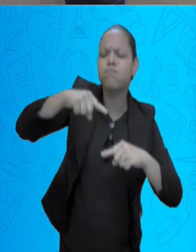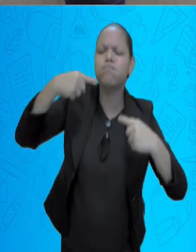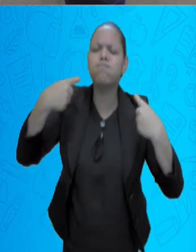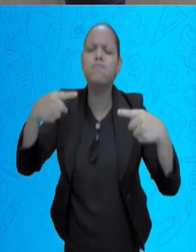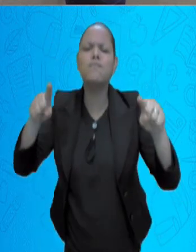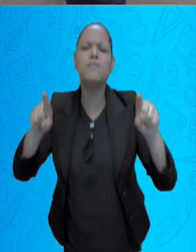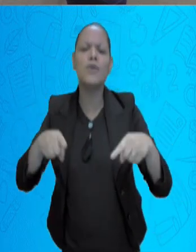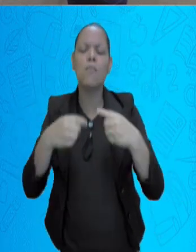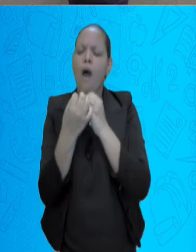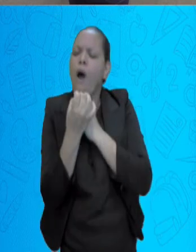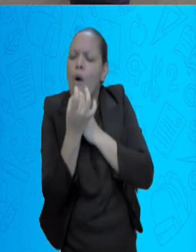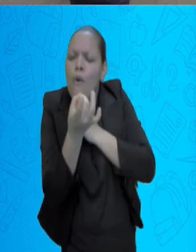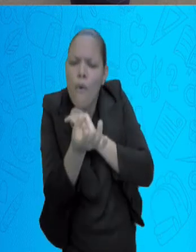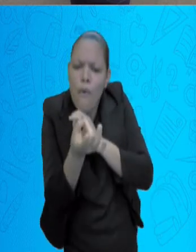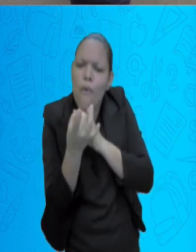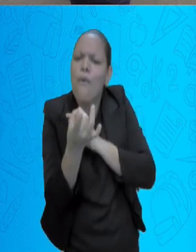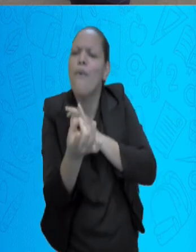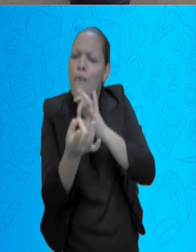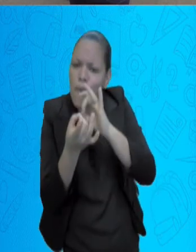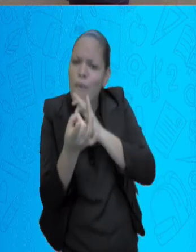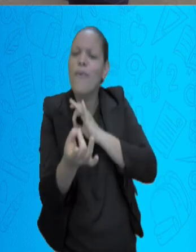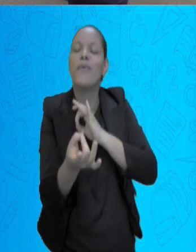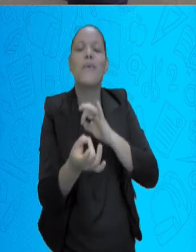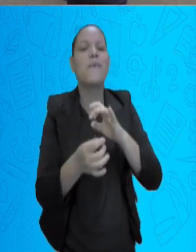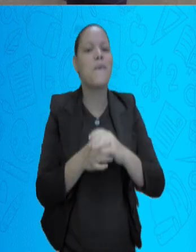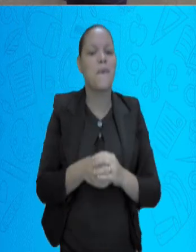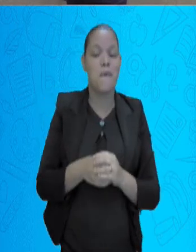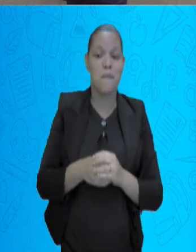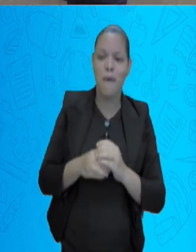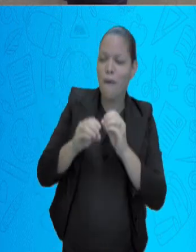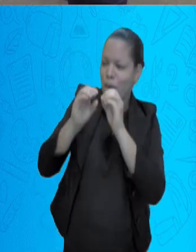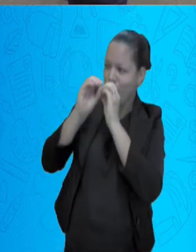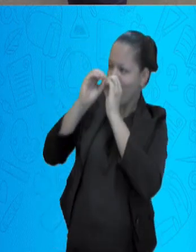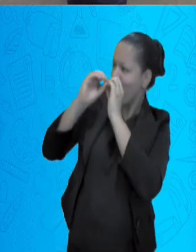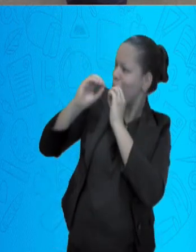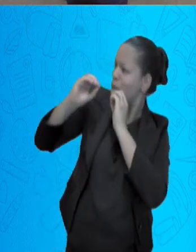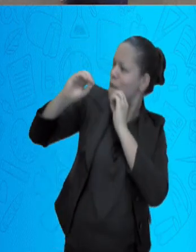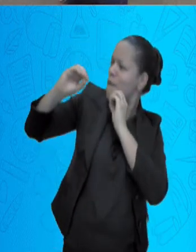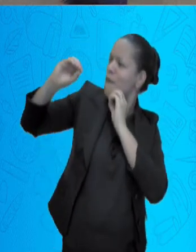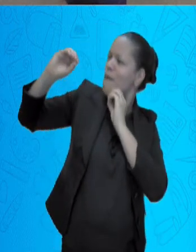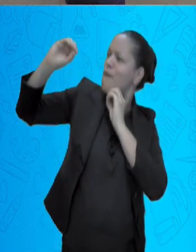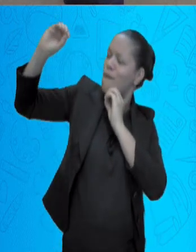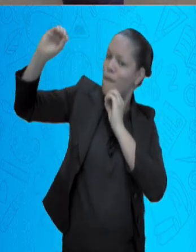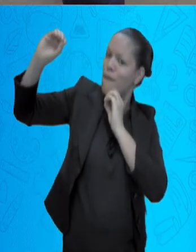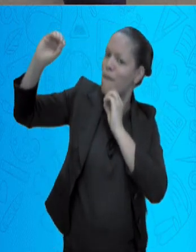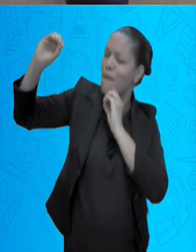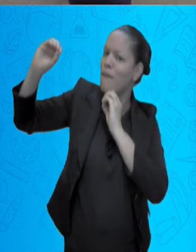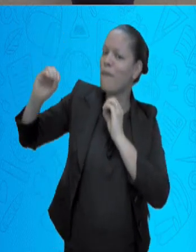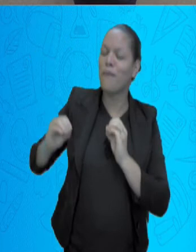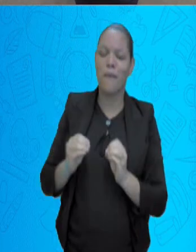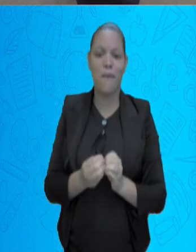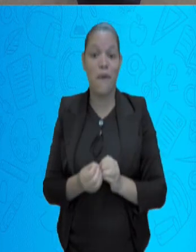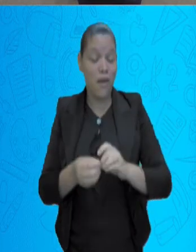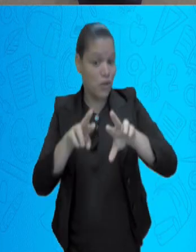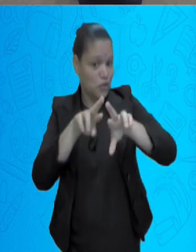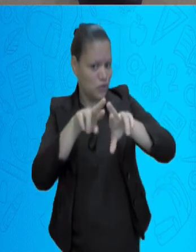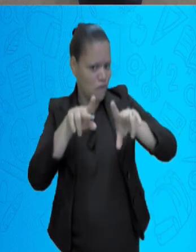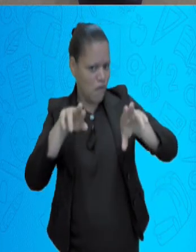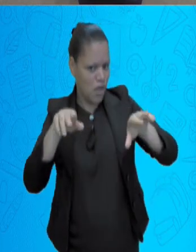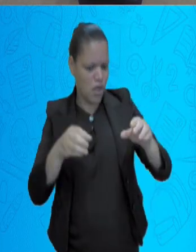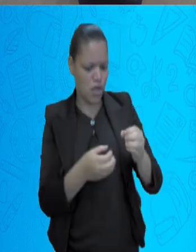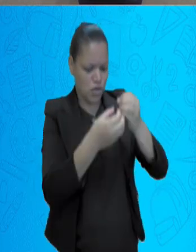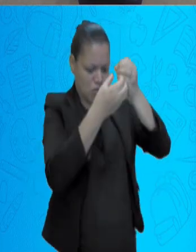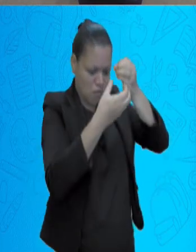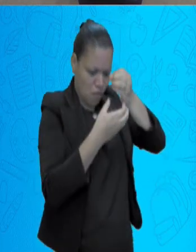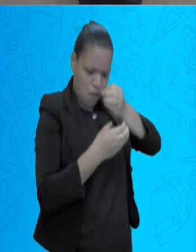Ele tem um corpo, às vezes é até confundido com um saxofone, mas ele